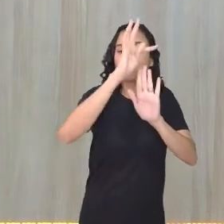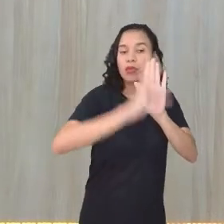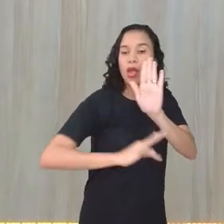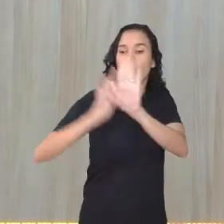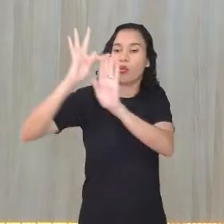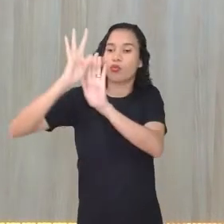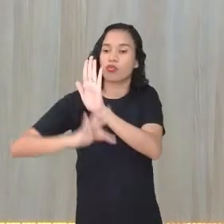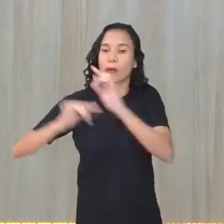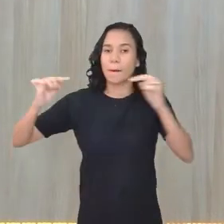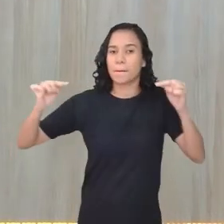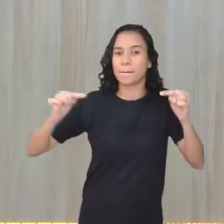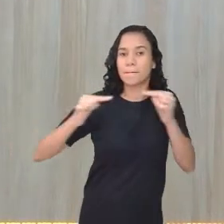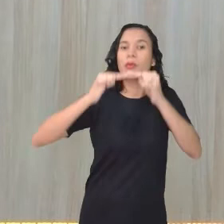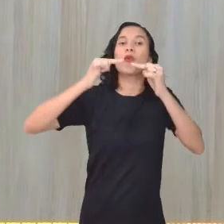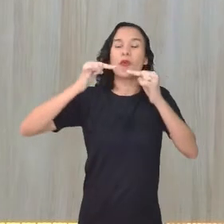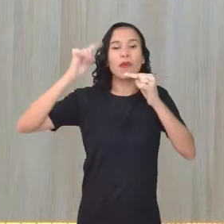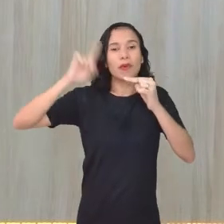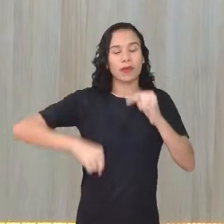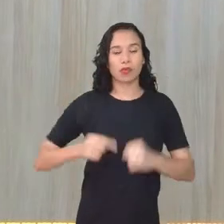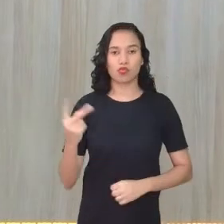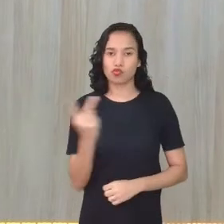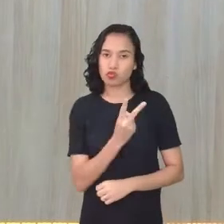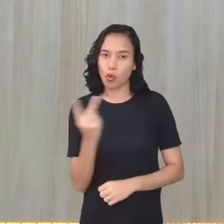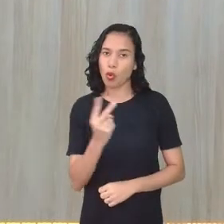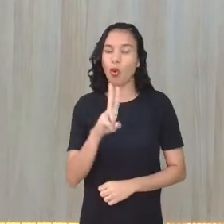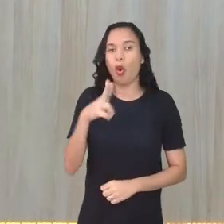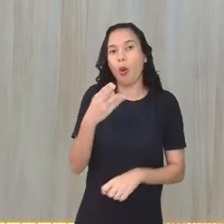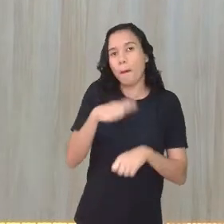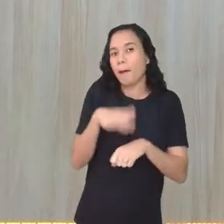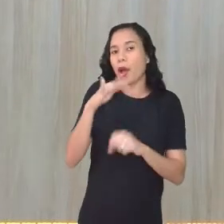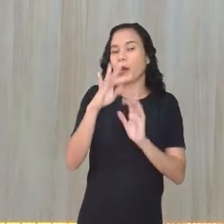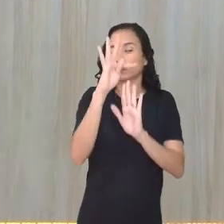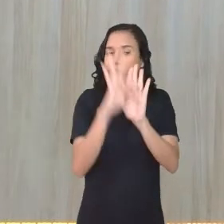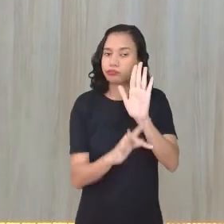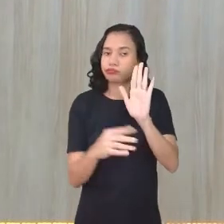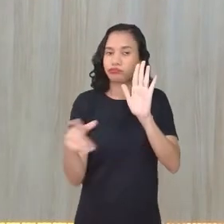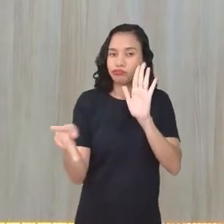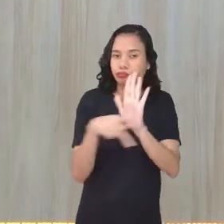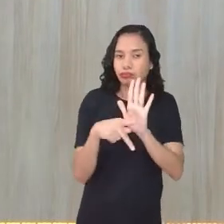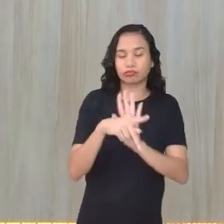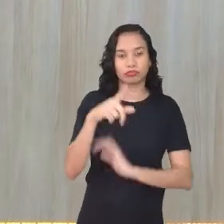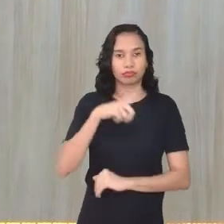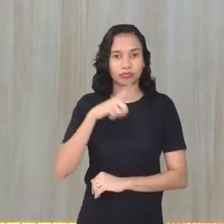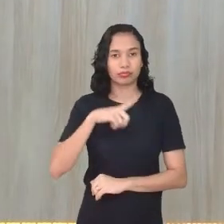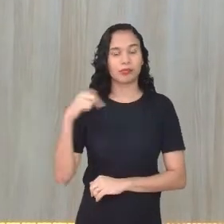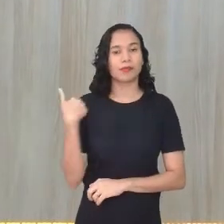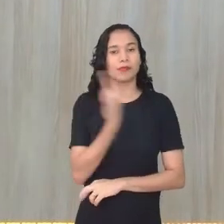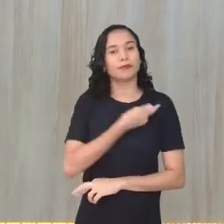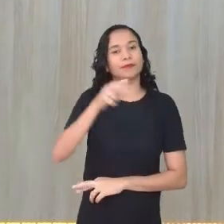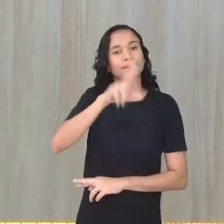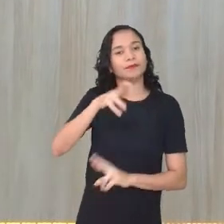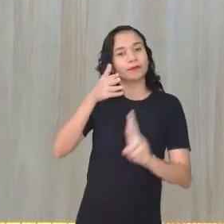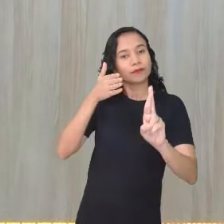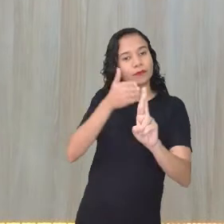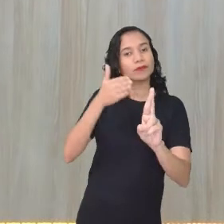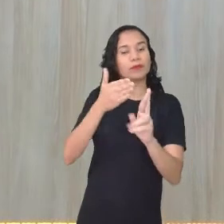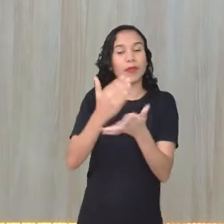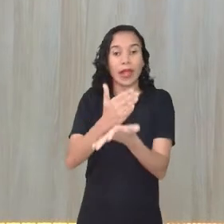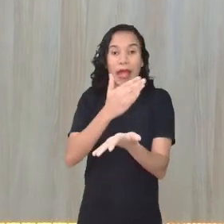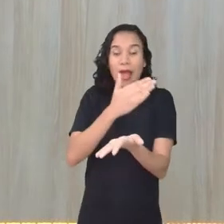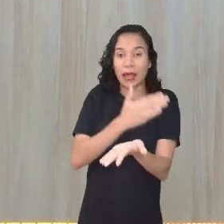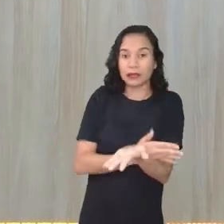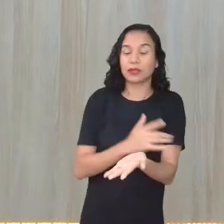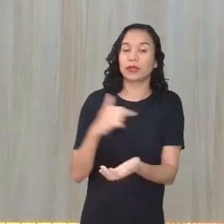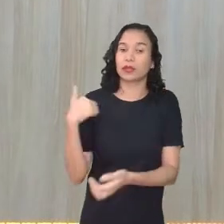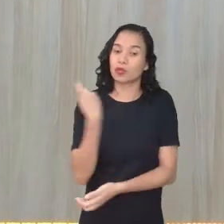para quem gosta de matemática, de 2 ou mais textos, né? De referências que a gente tem antes